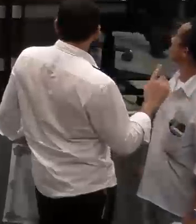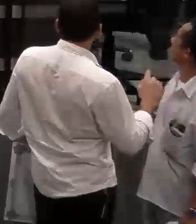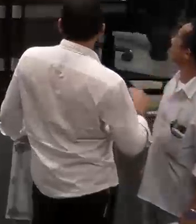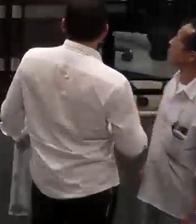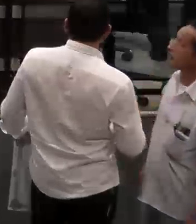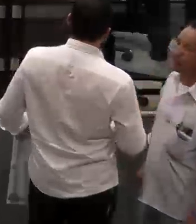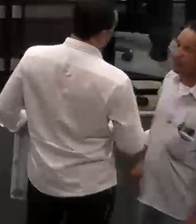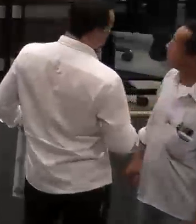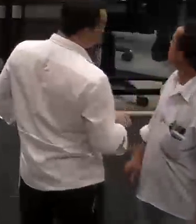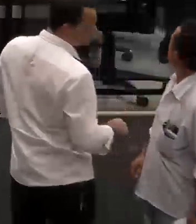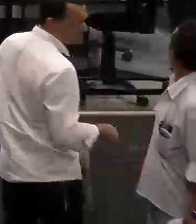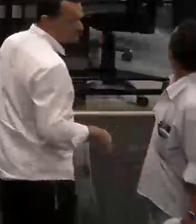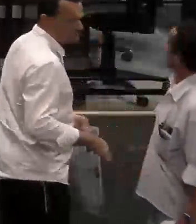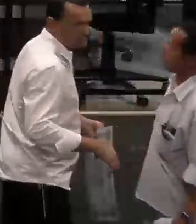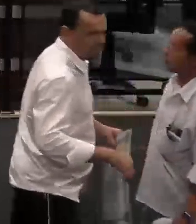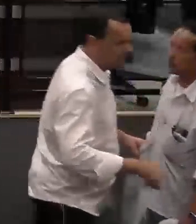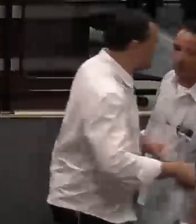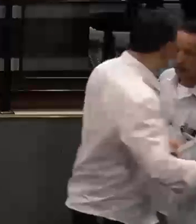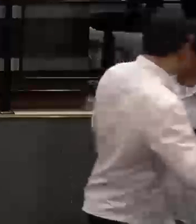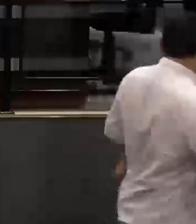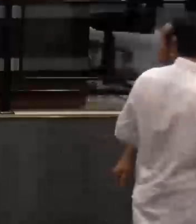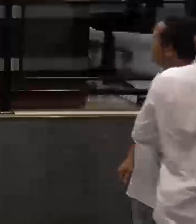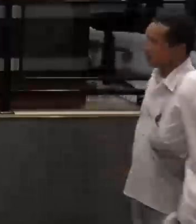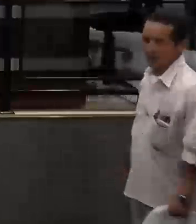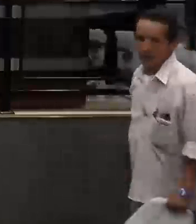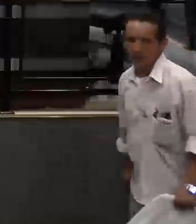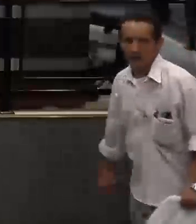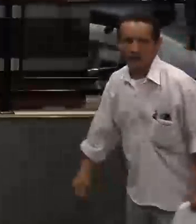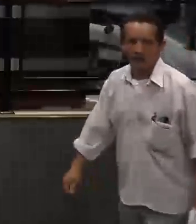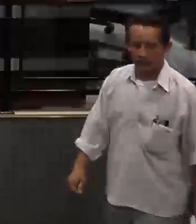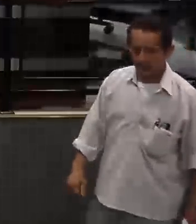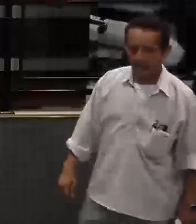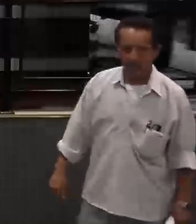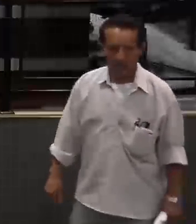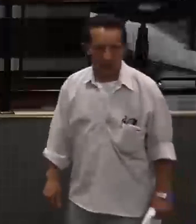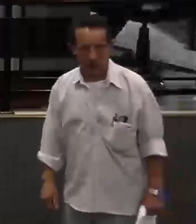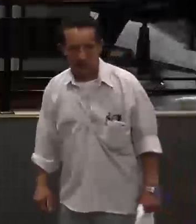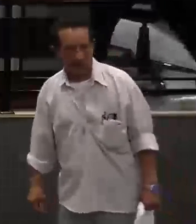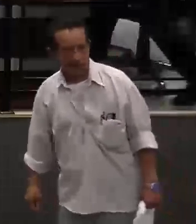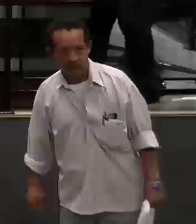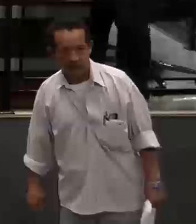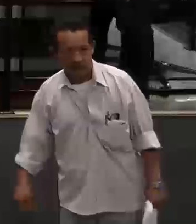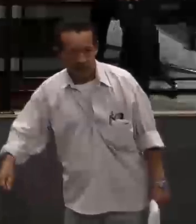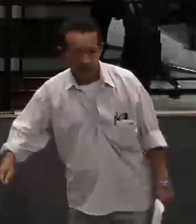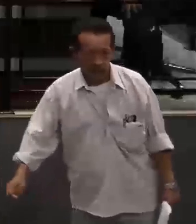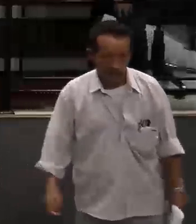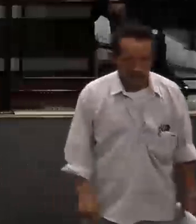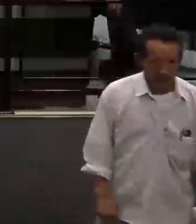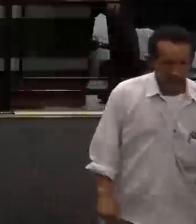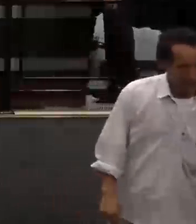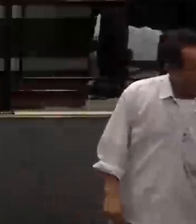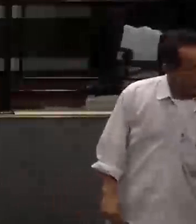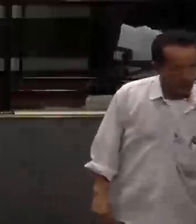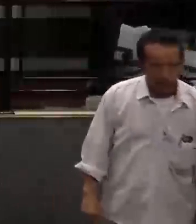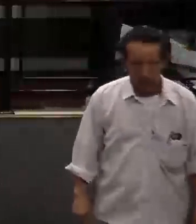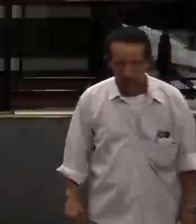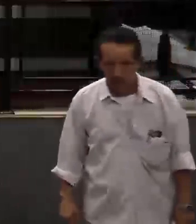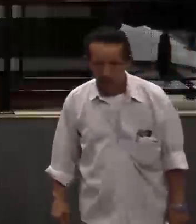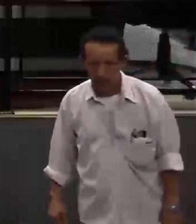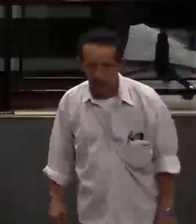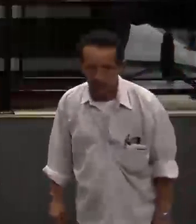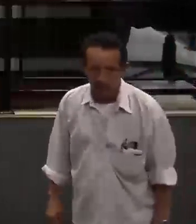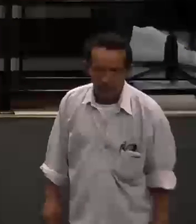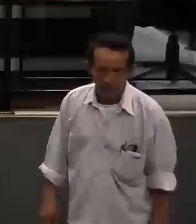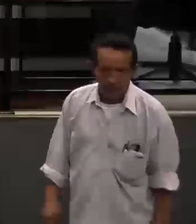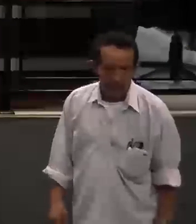vou ligar. Eu acho que tem um fio no chão, entendeu? Você vê se eu não ligar. Ela carrega lá dentro. Eu vou ligar com o fio no